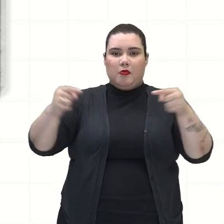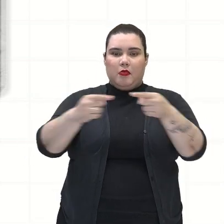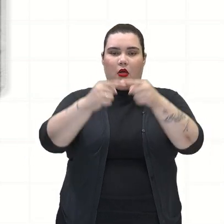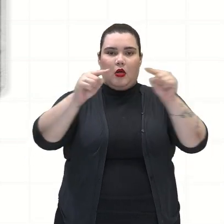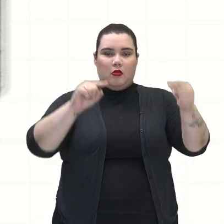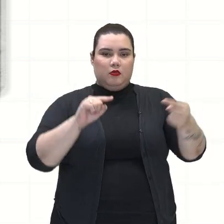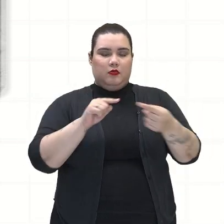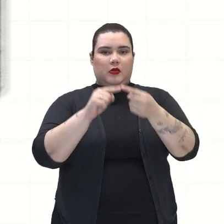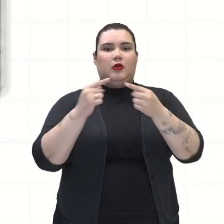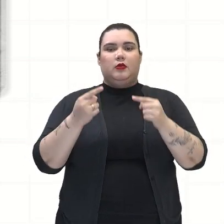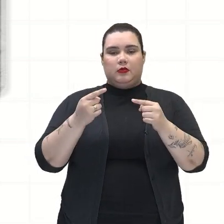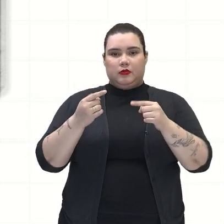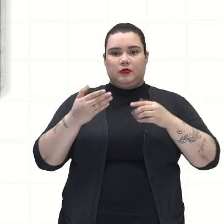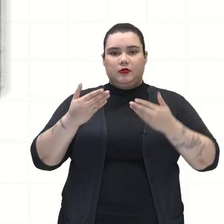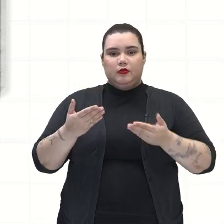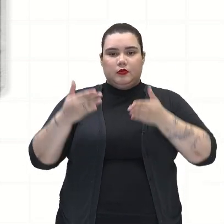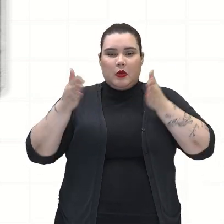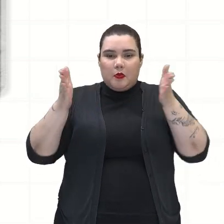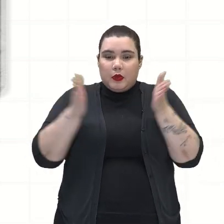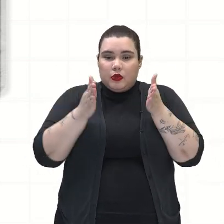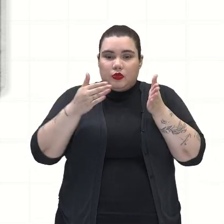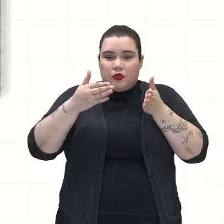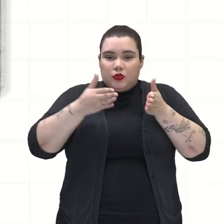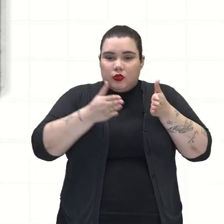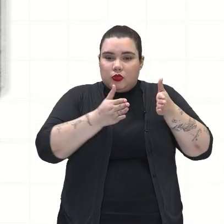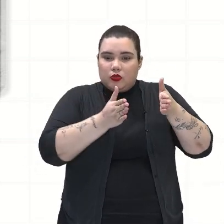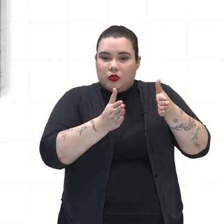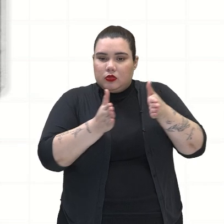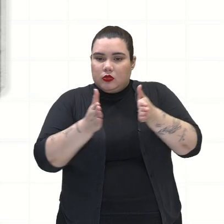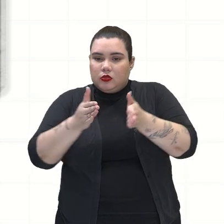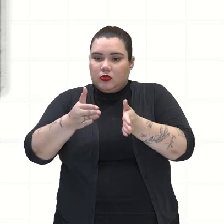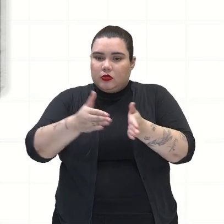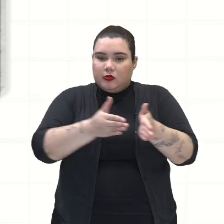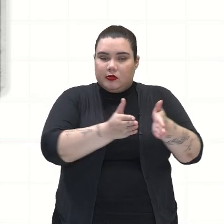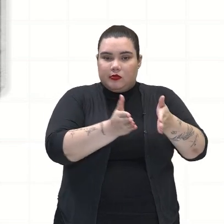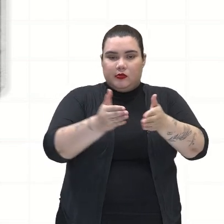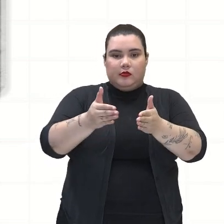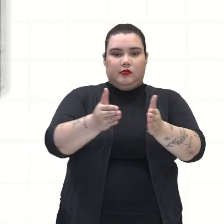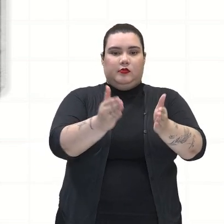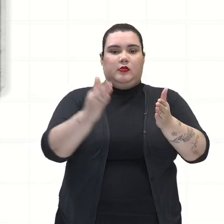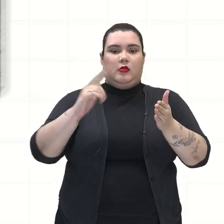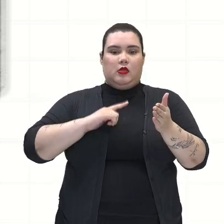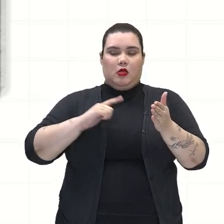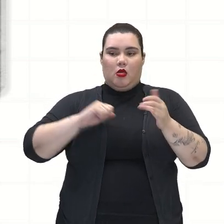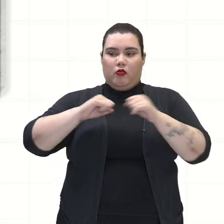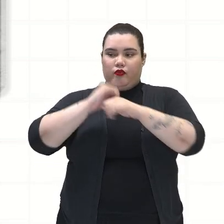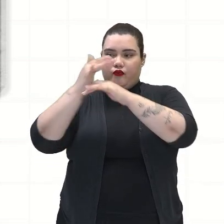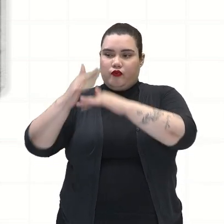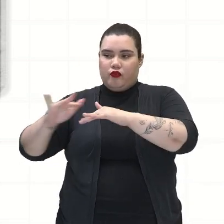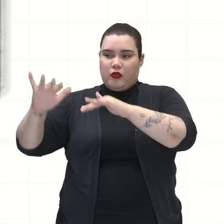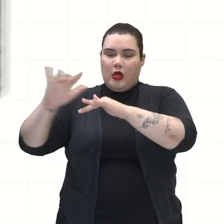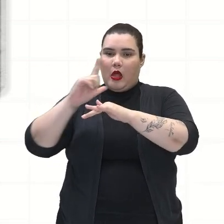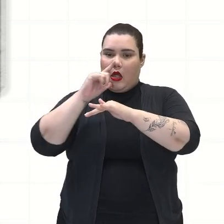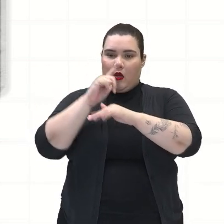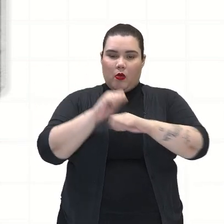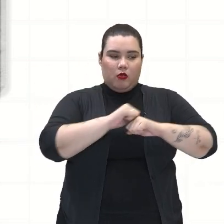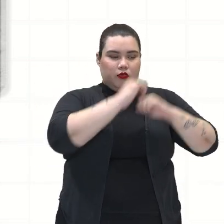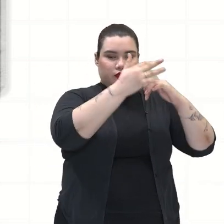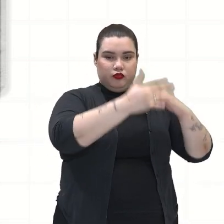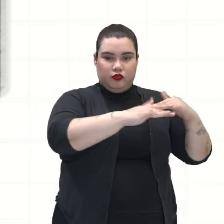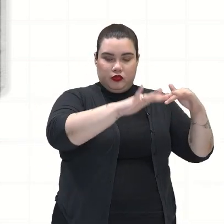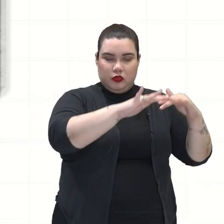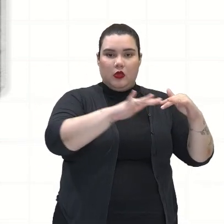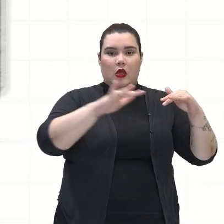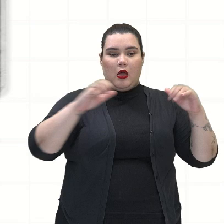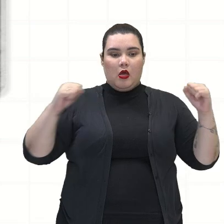é um caminho, um estreito, na qual conecta dois oceanos. E é uma